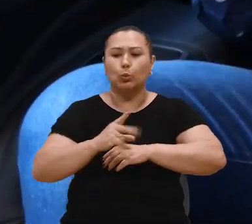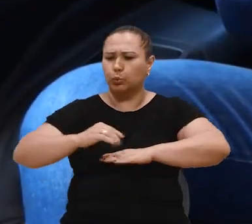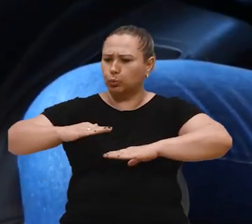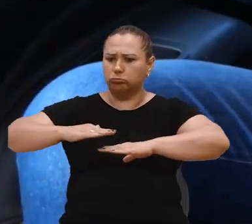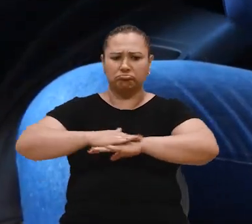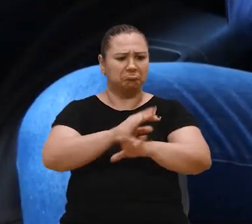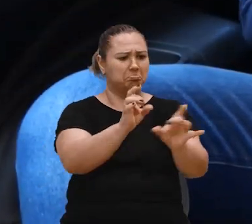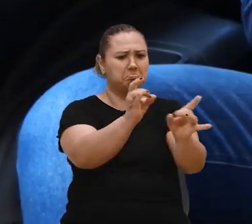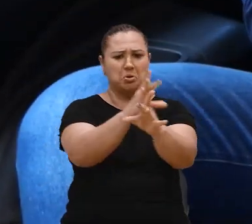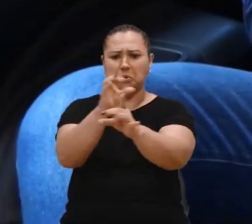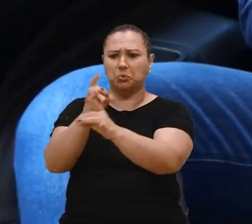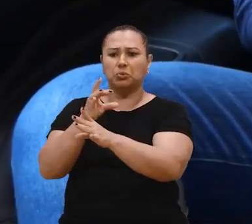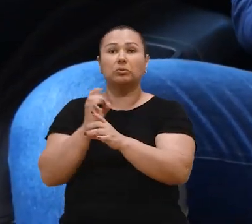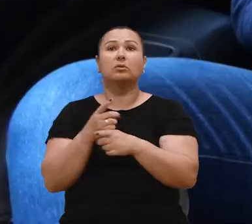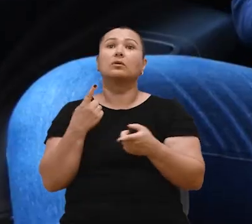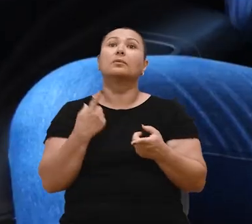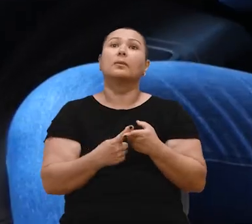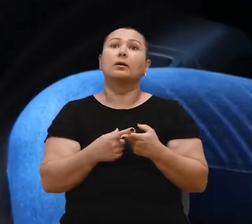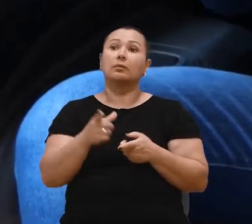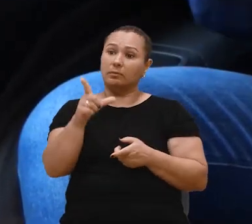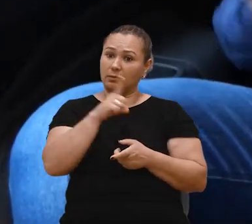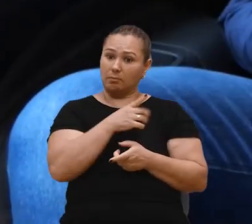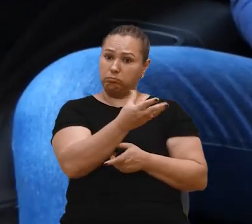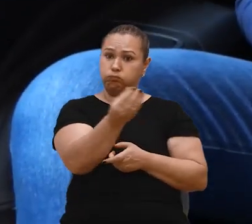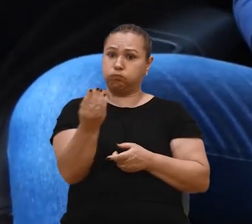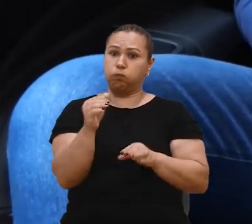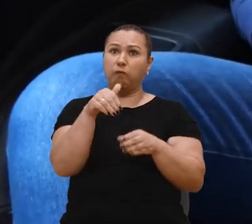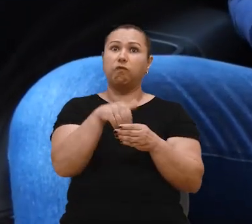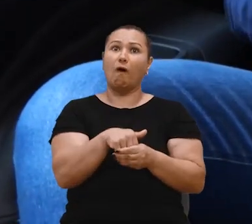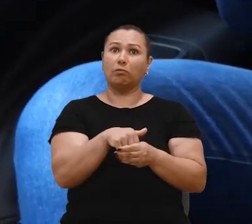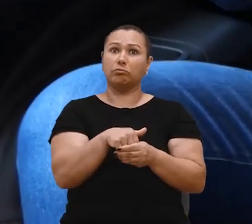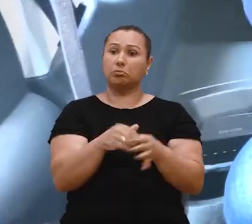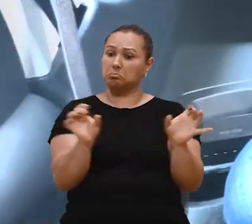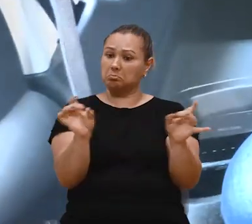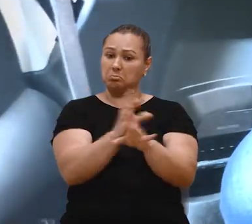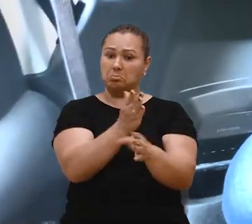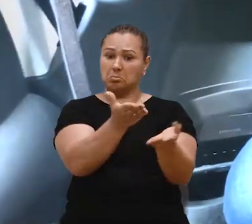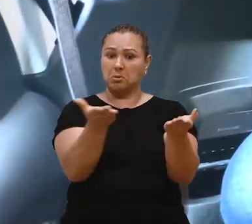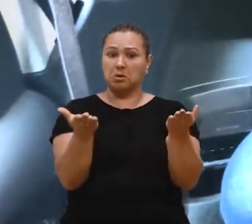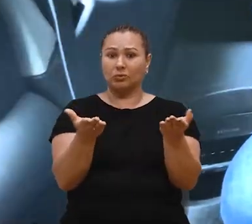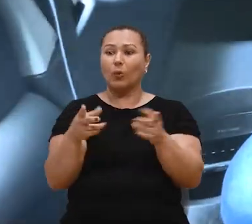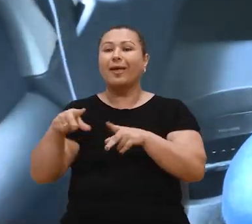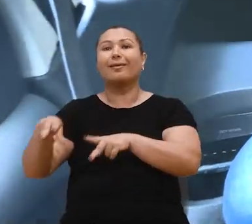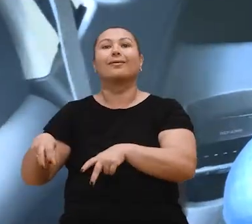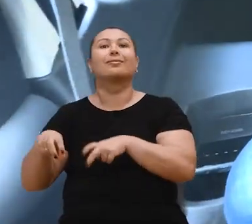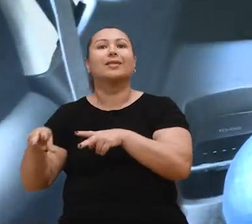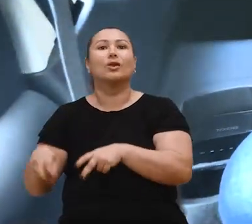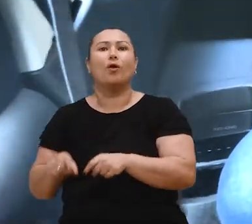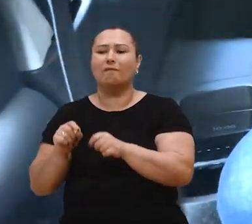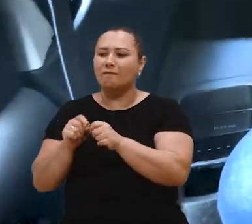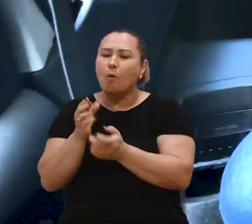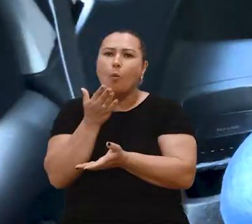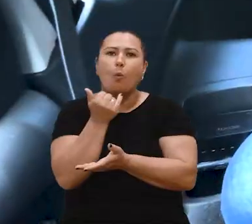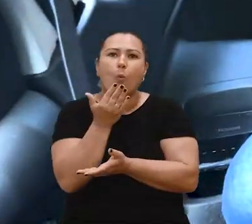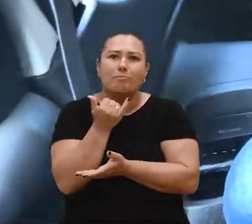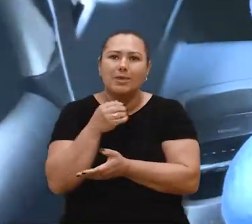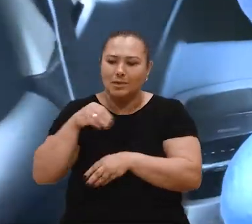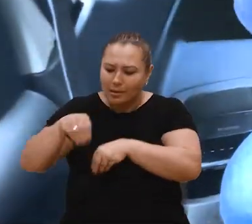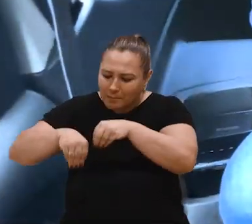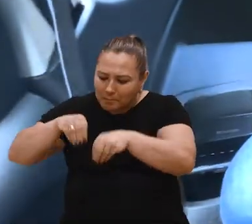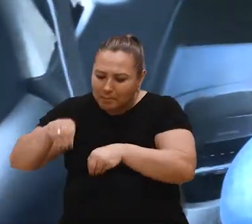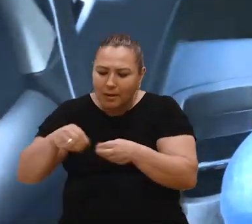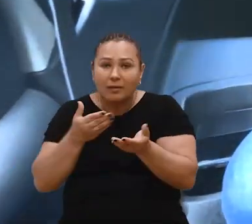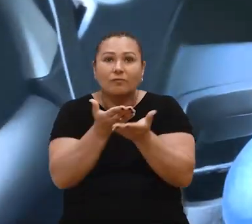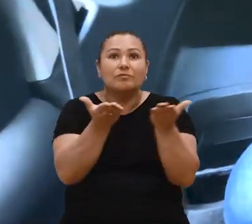quê? Porque lá tem um monte de voto. Por isso que está asfaltado. O interior que produz o alimento que você come, né? Não